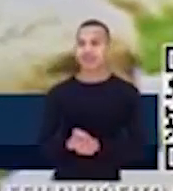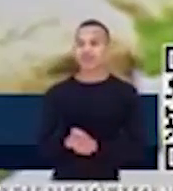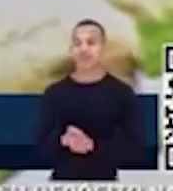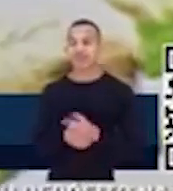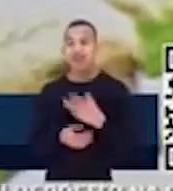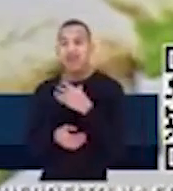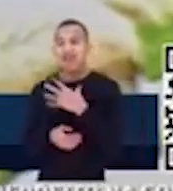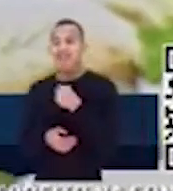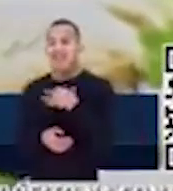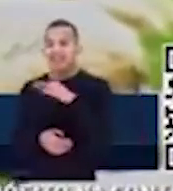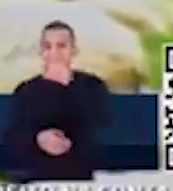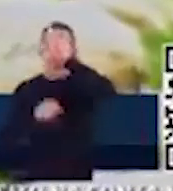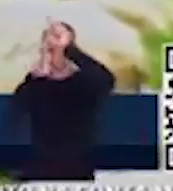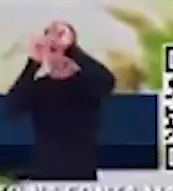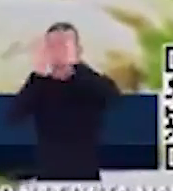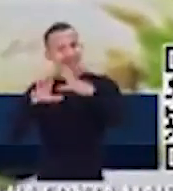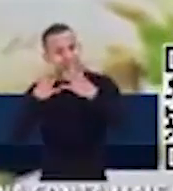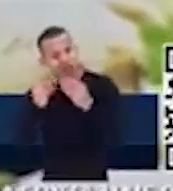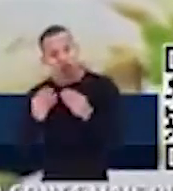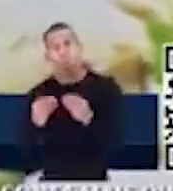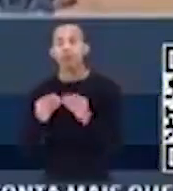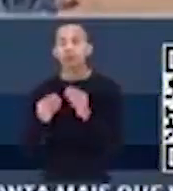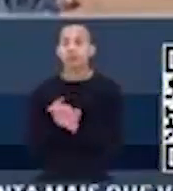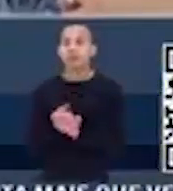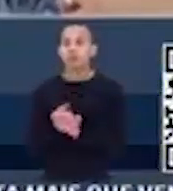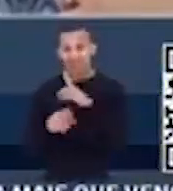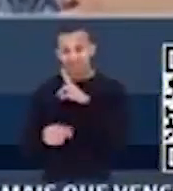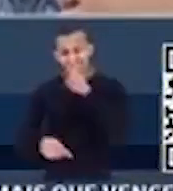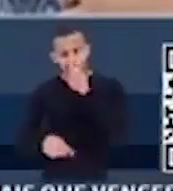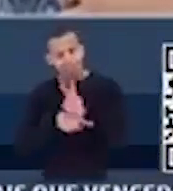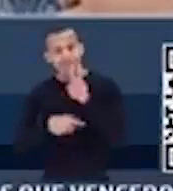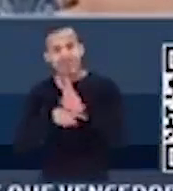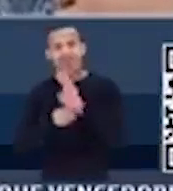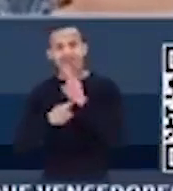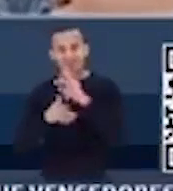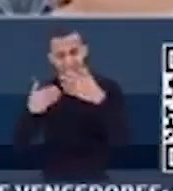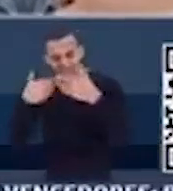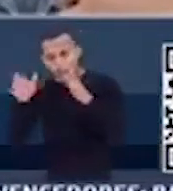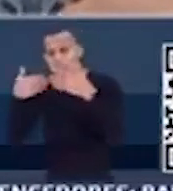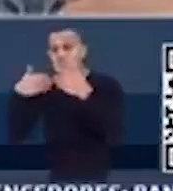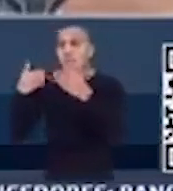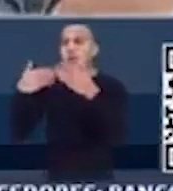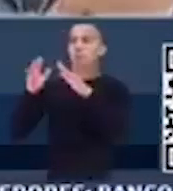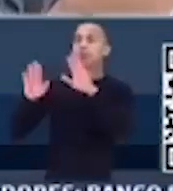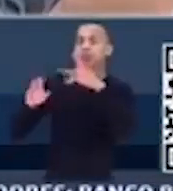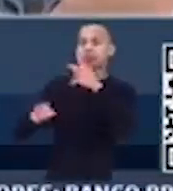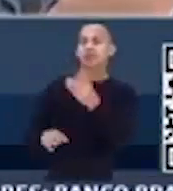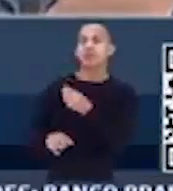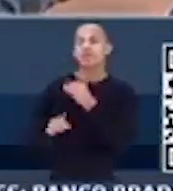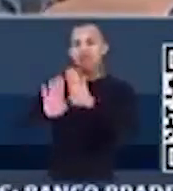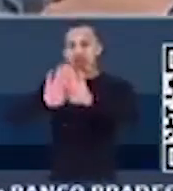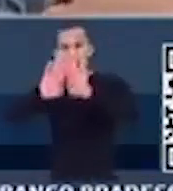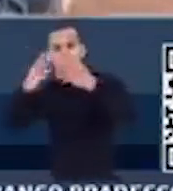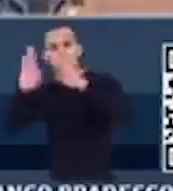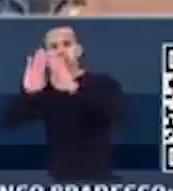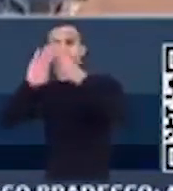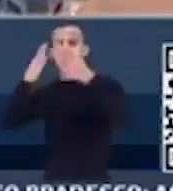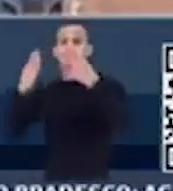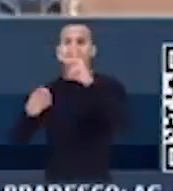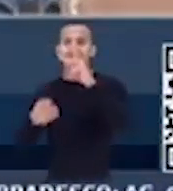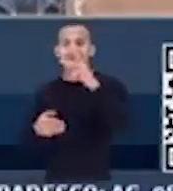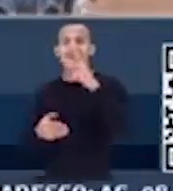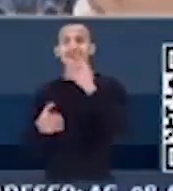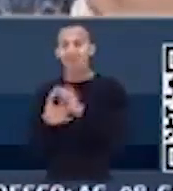Filhinho, que Deus te abençoe muito. Amém. E lhe proteja e abra portas na sua vida. Amém. E que você e sua esposa